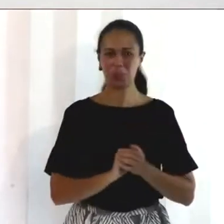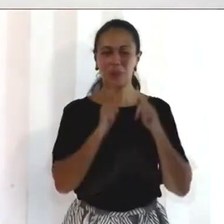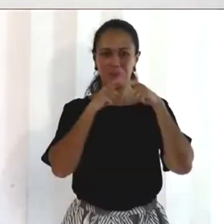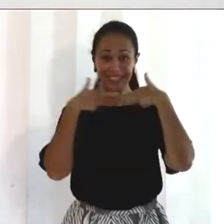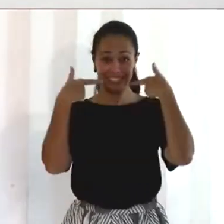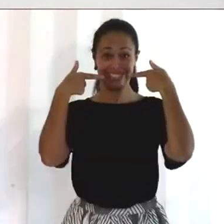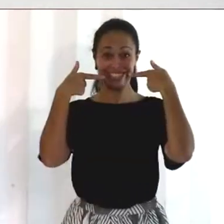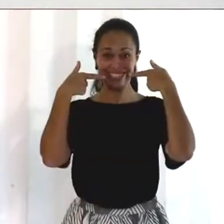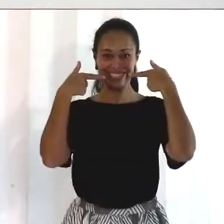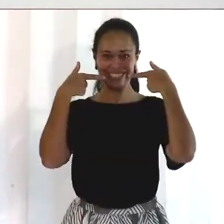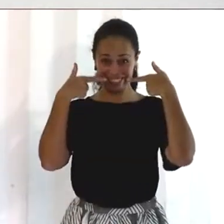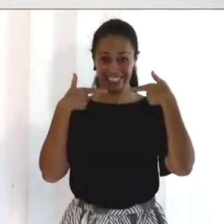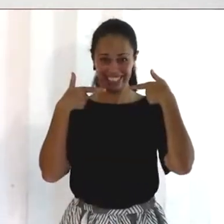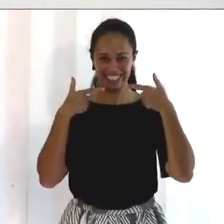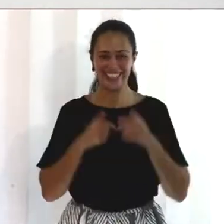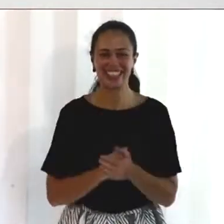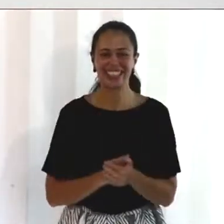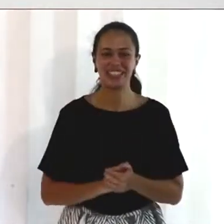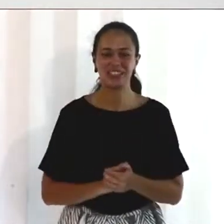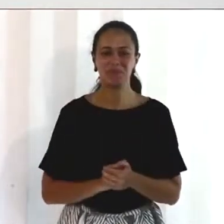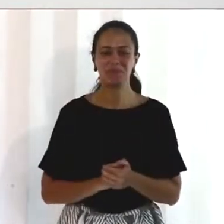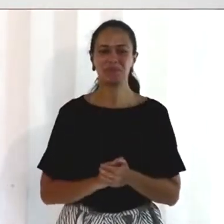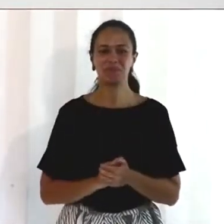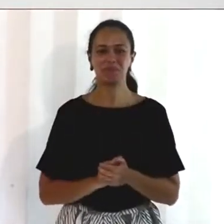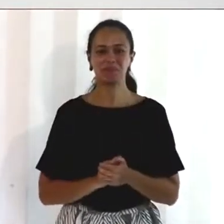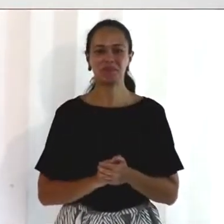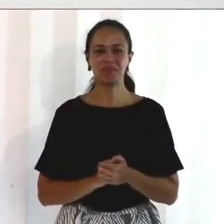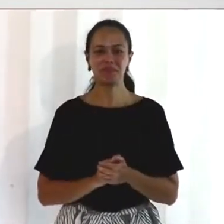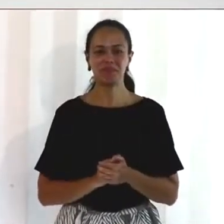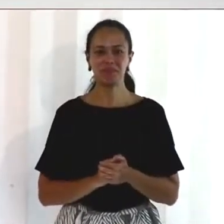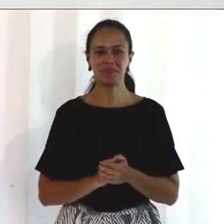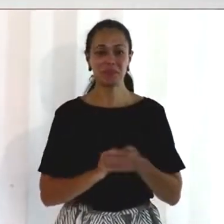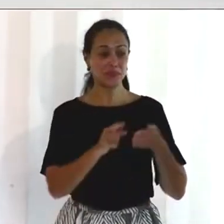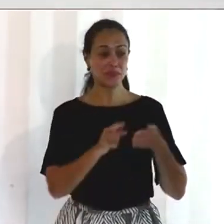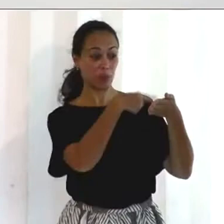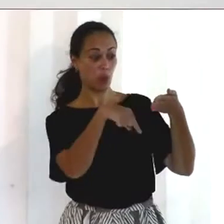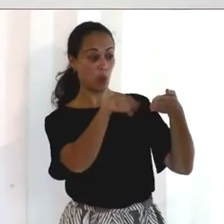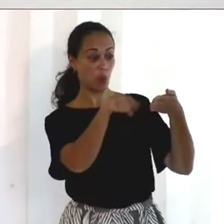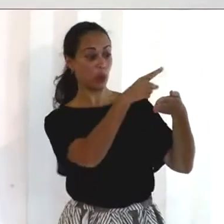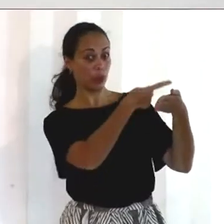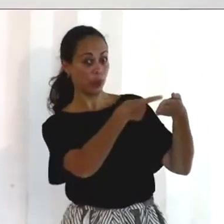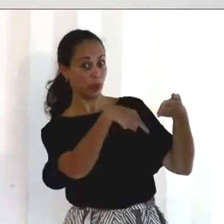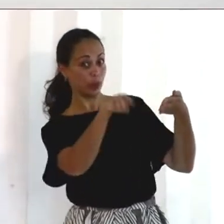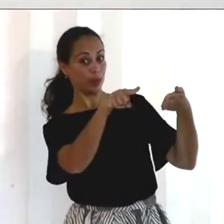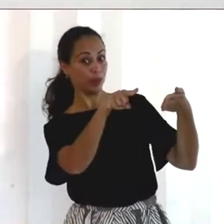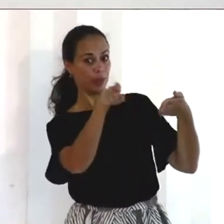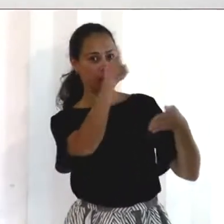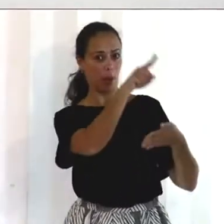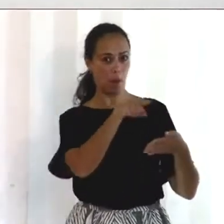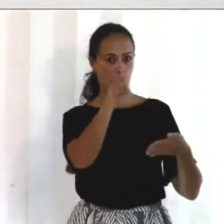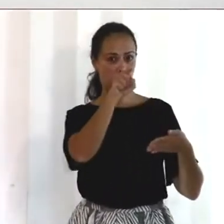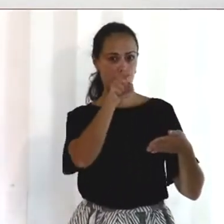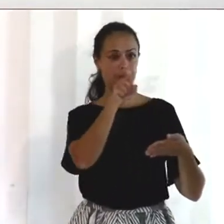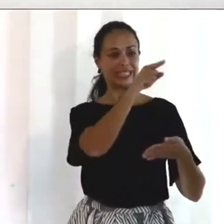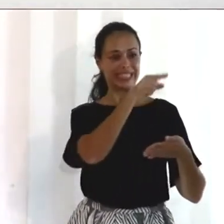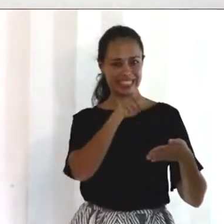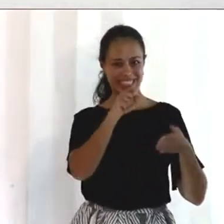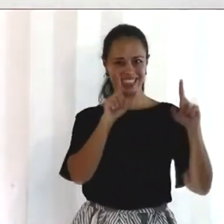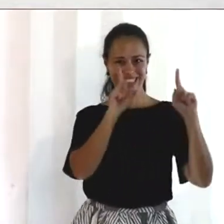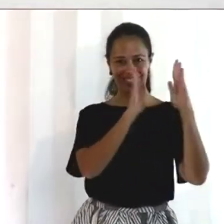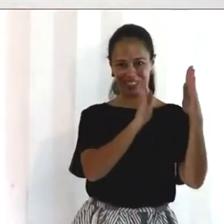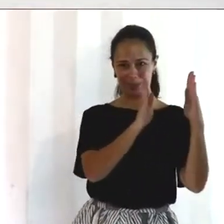sorriso, smile, sorriso em inglês. Façam este sorrisinho no lado esquerdo da